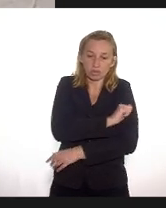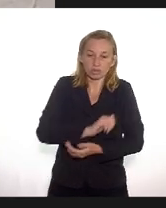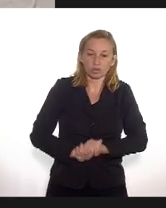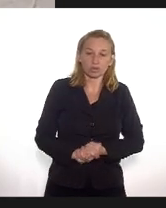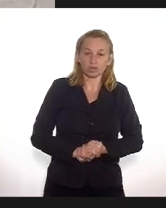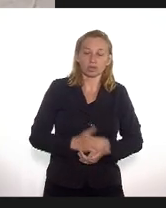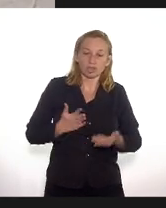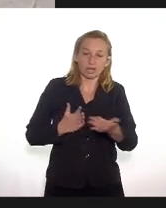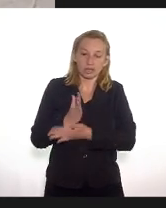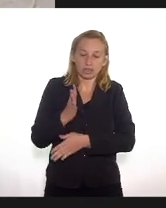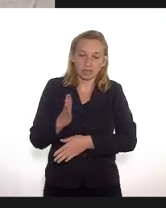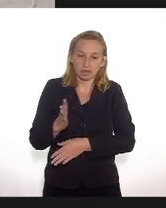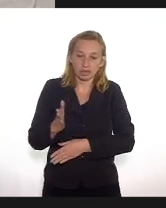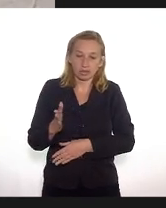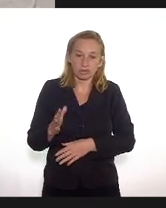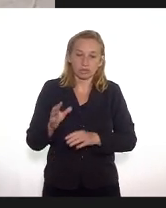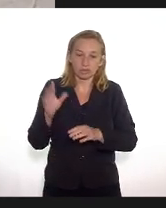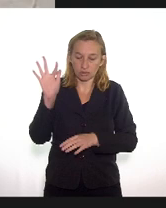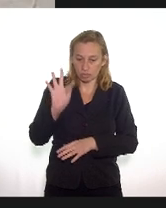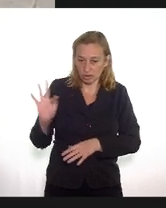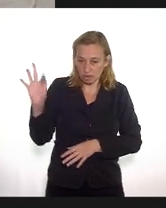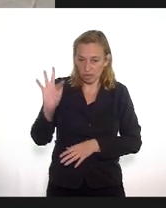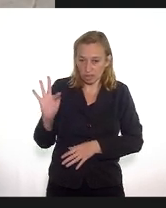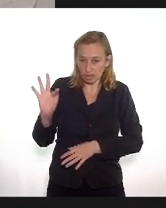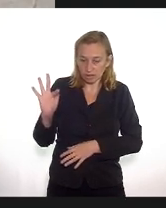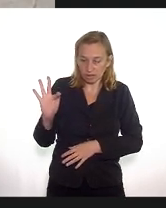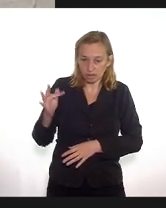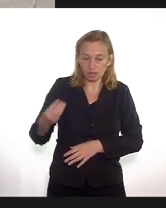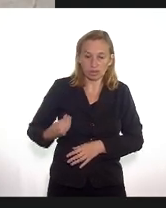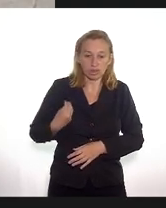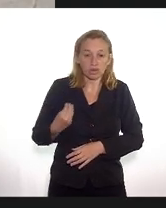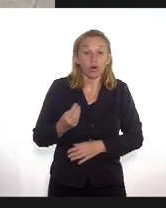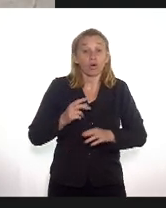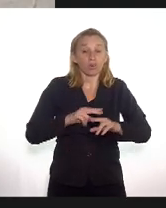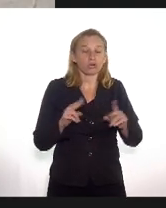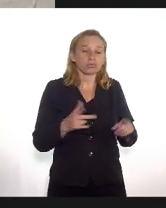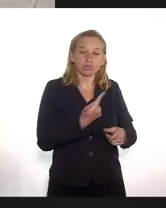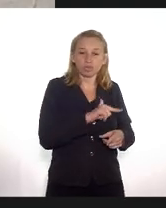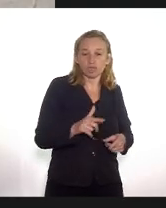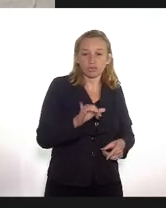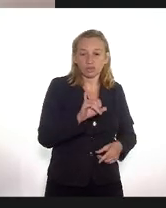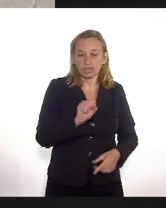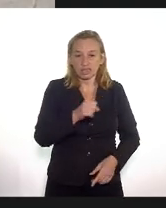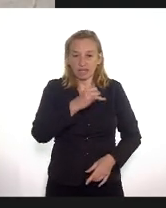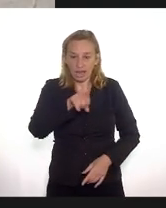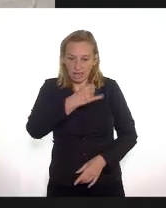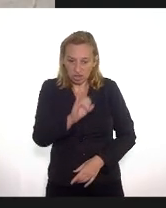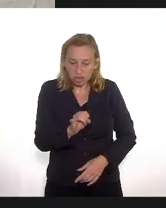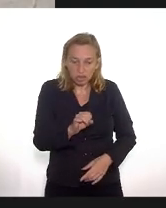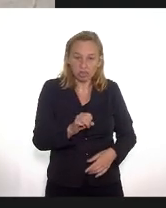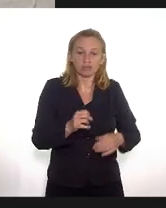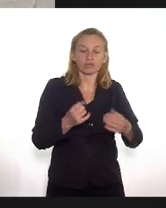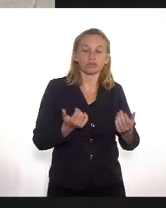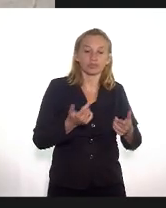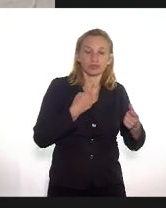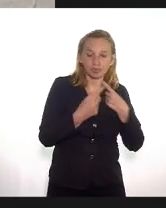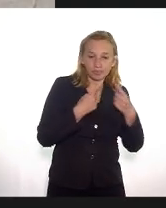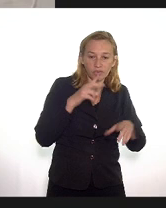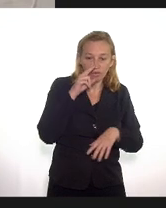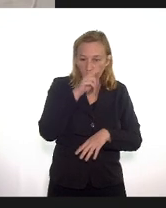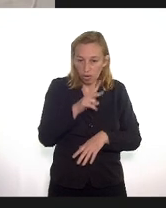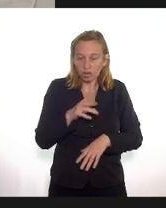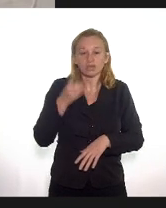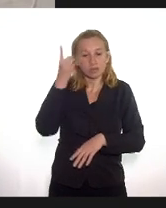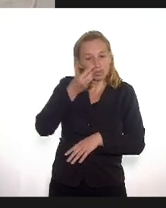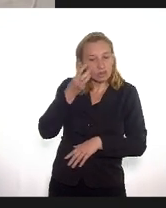dentro da universidade presencial, coisa que a gente não tem no CEDERJ. A gente tem uma discussão muito forte, o deputado Valdec já está ciente sobre isso, a